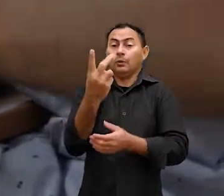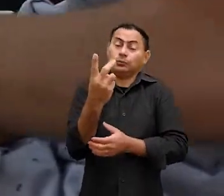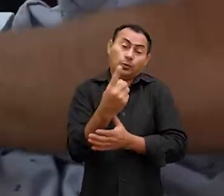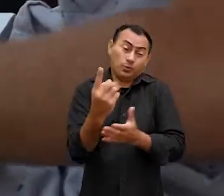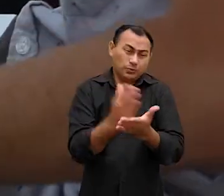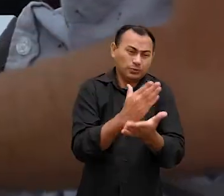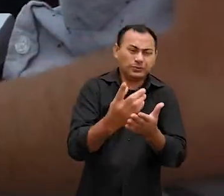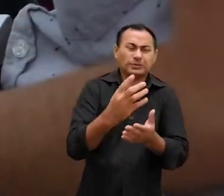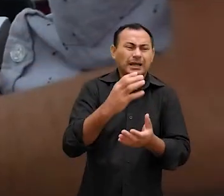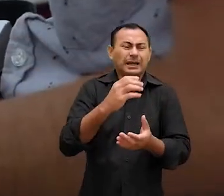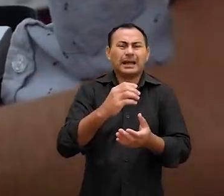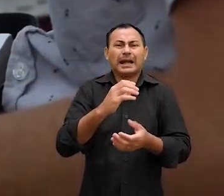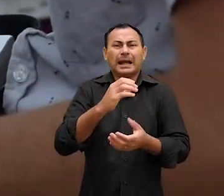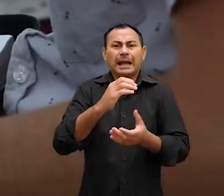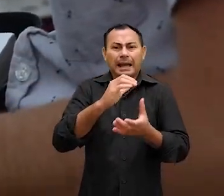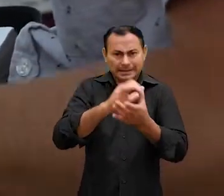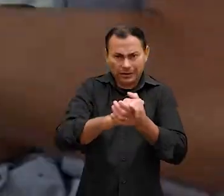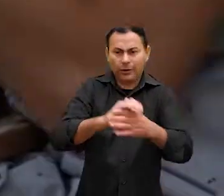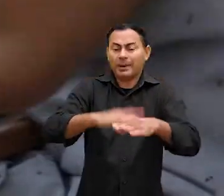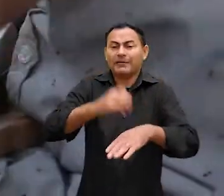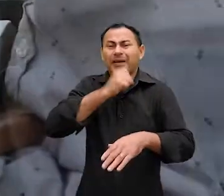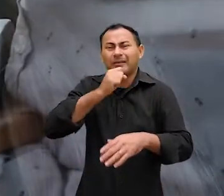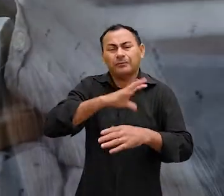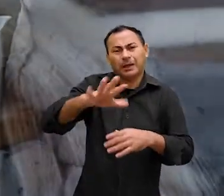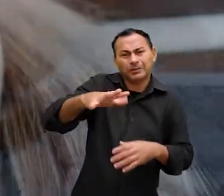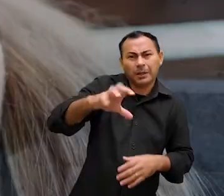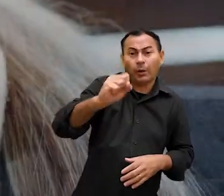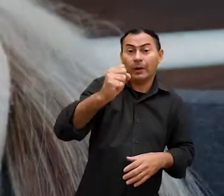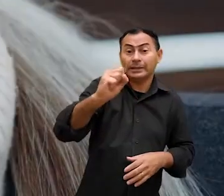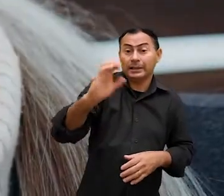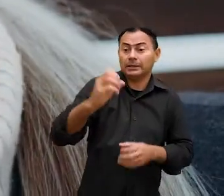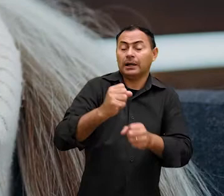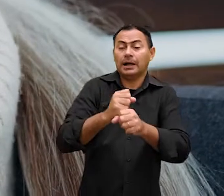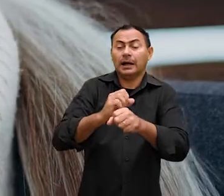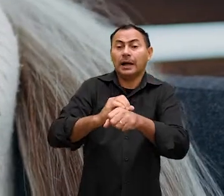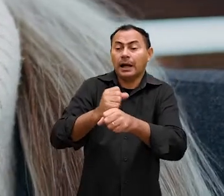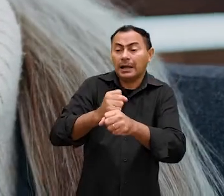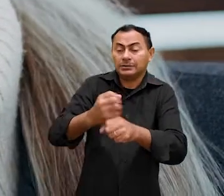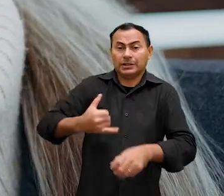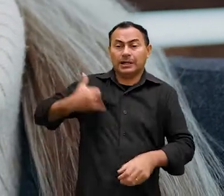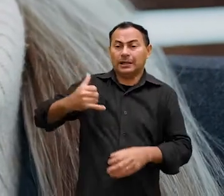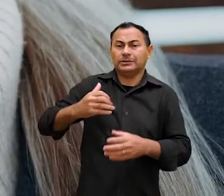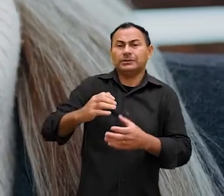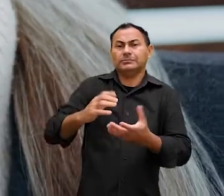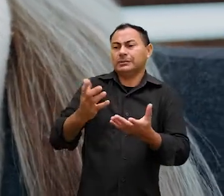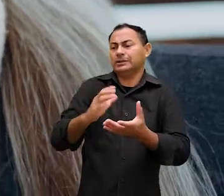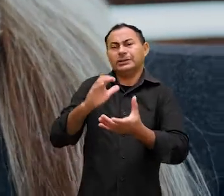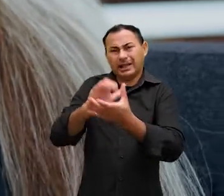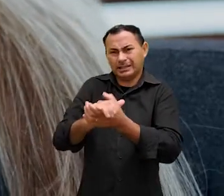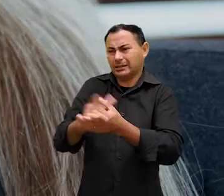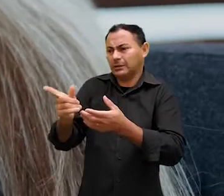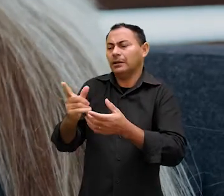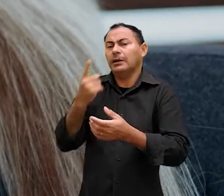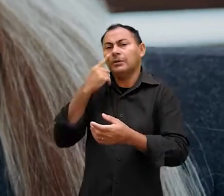uns 80 anos. E um dia esse casal disse que queria conversar comigo depois que todos fossem embora. Eles eram